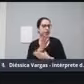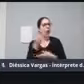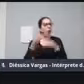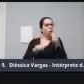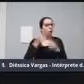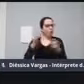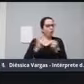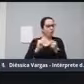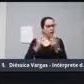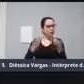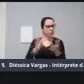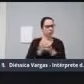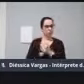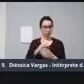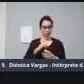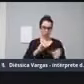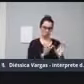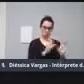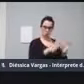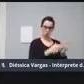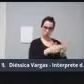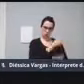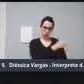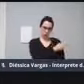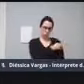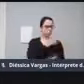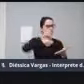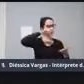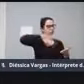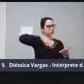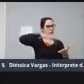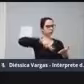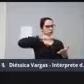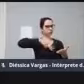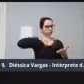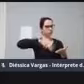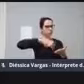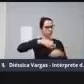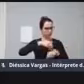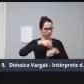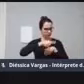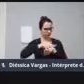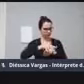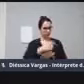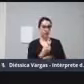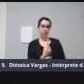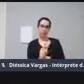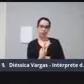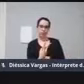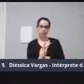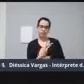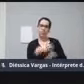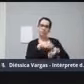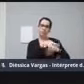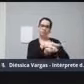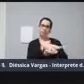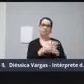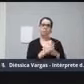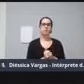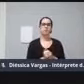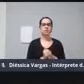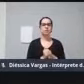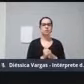mediador, com o seu grupo de alunos, ele lia uma dica por vez, eram doze dicas no total, e essa dica